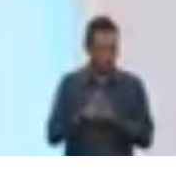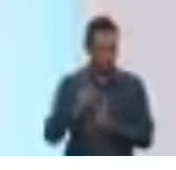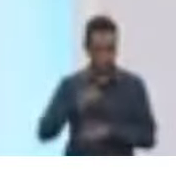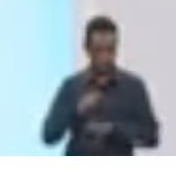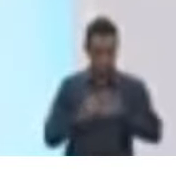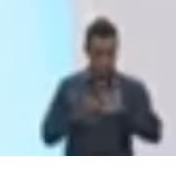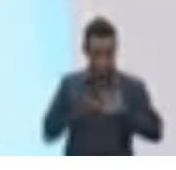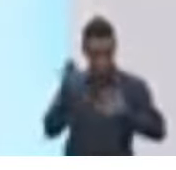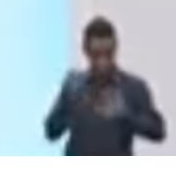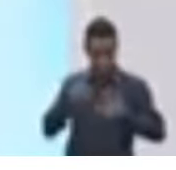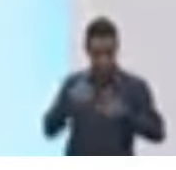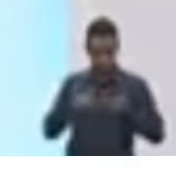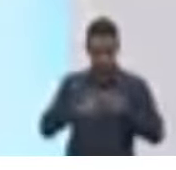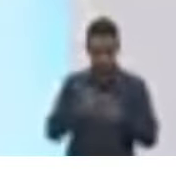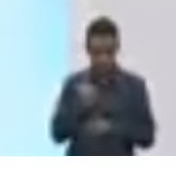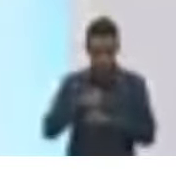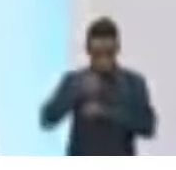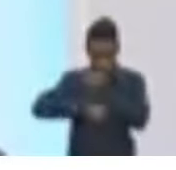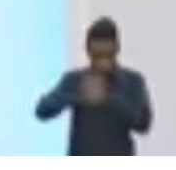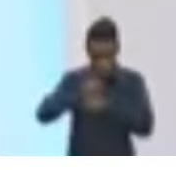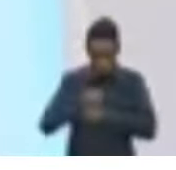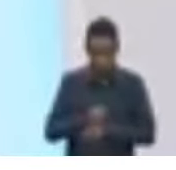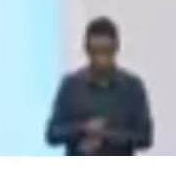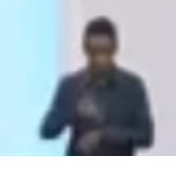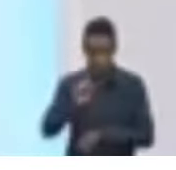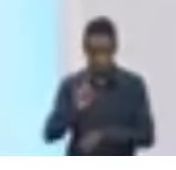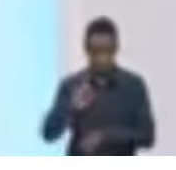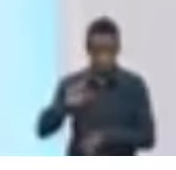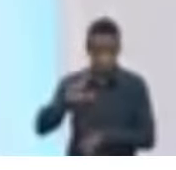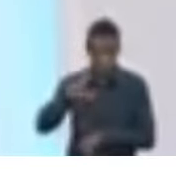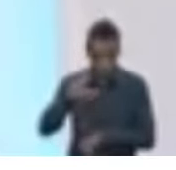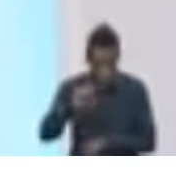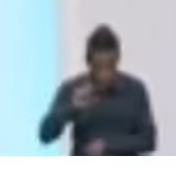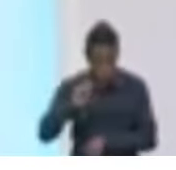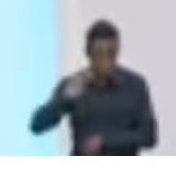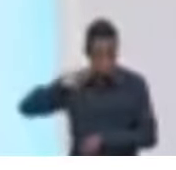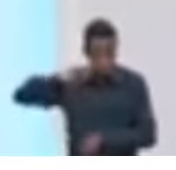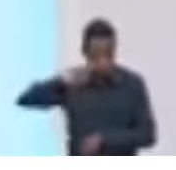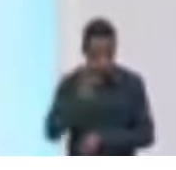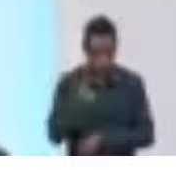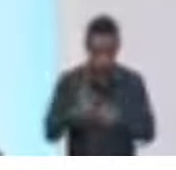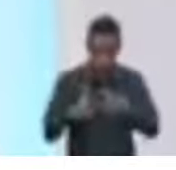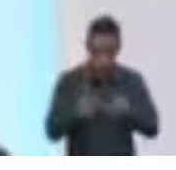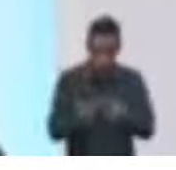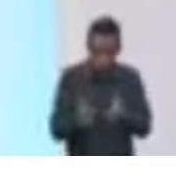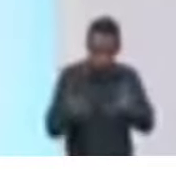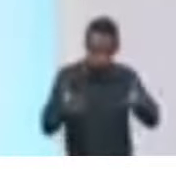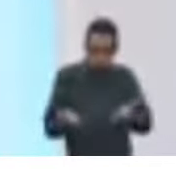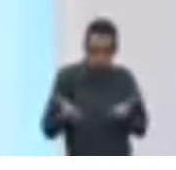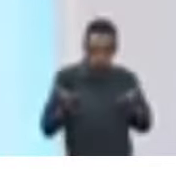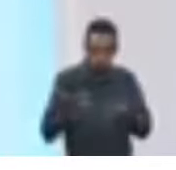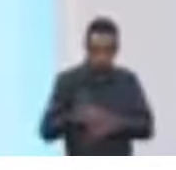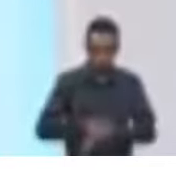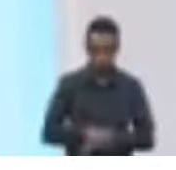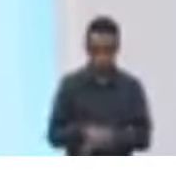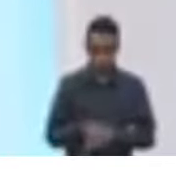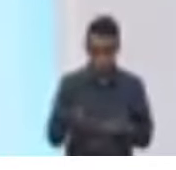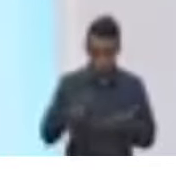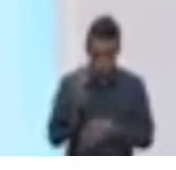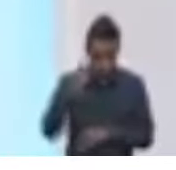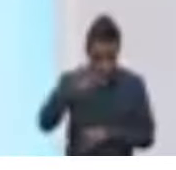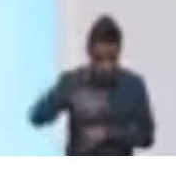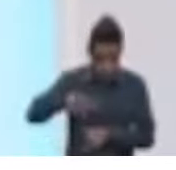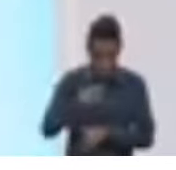de mandato teve 10 milhões de empregos criados. Para enfrentar o drama atual da cidade de São